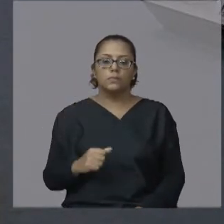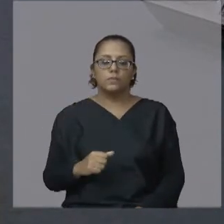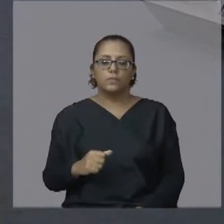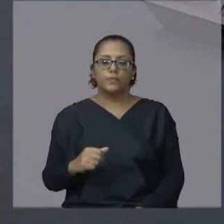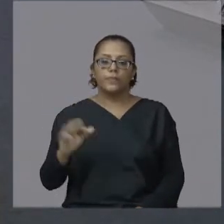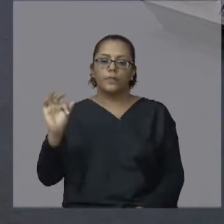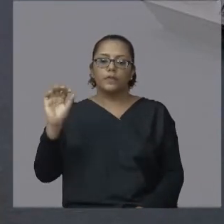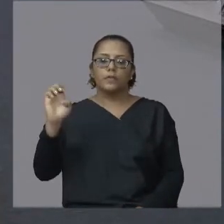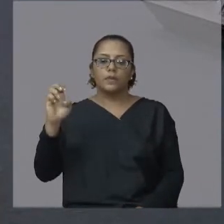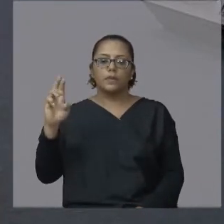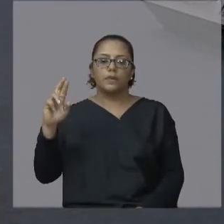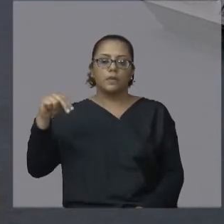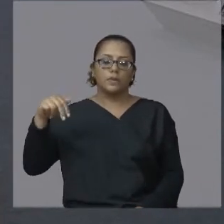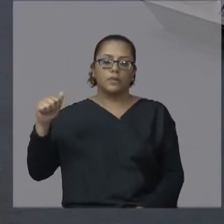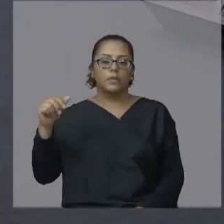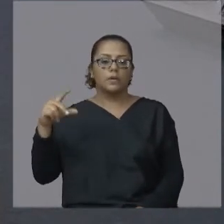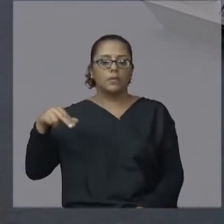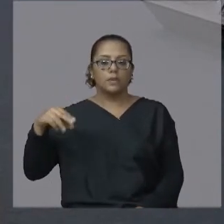Fernando Petit.